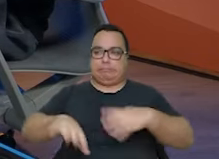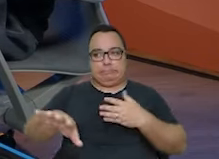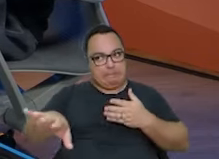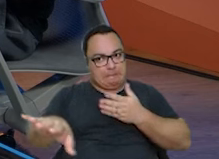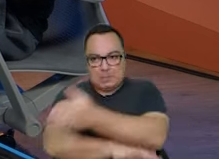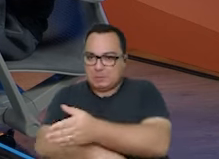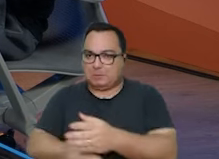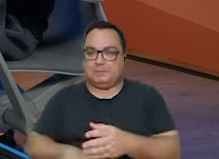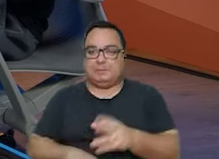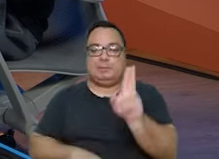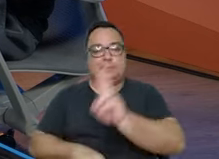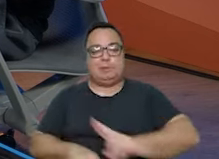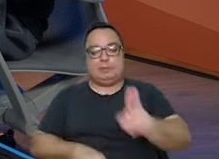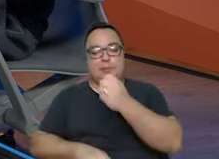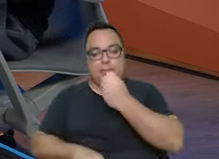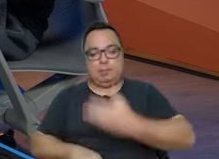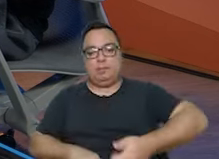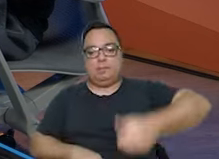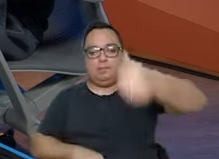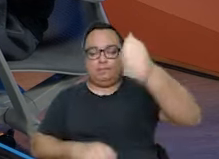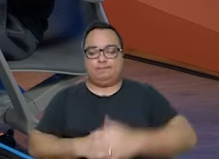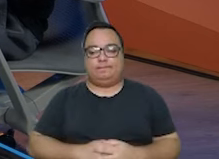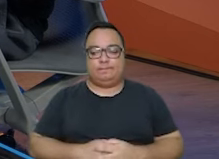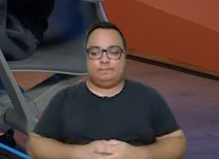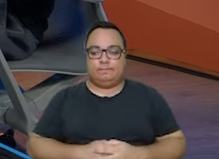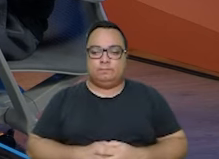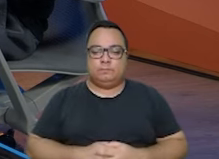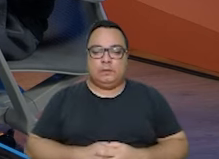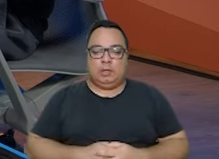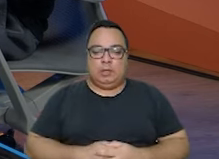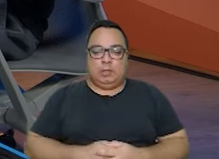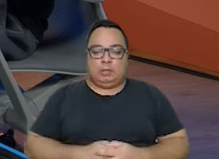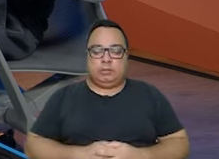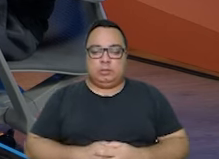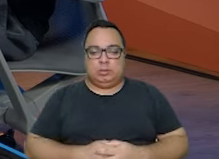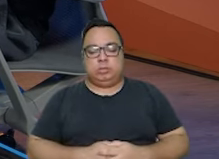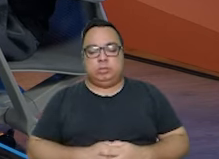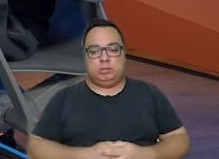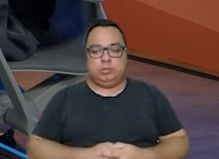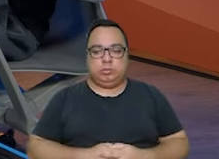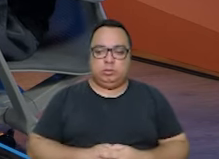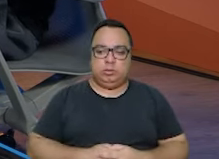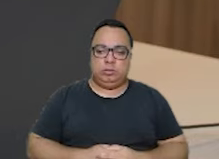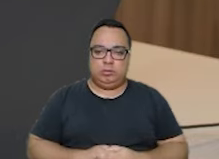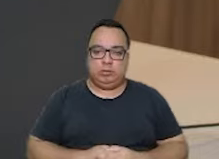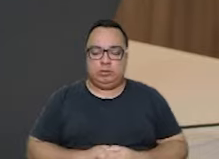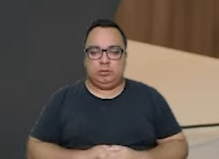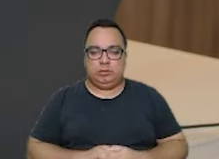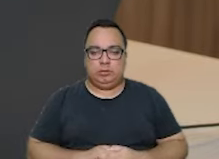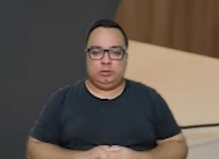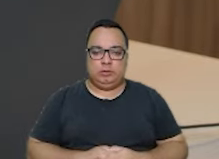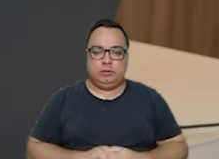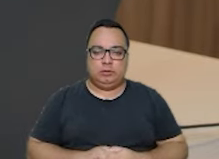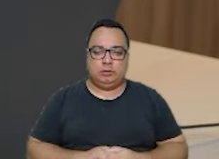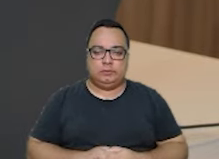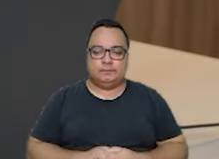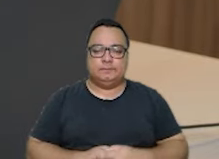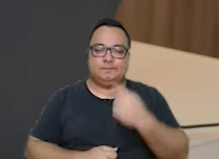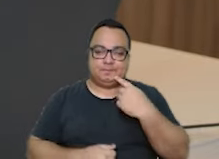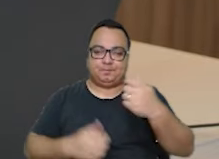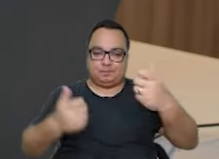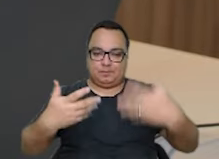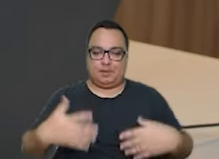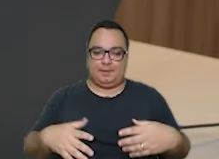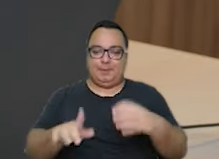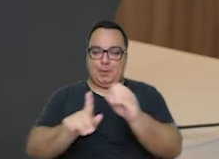vamos vamos em frente não e eu eu vou só voltar um pouquinho o ponto eh eu vou usar Google meu negócio porque